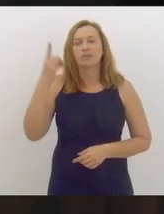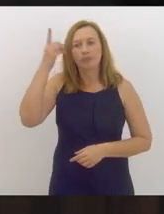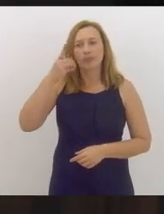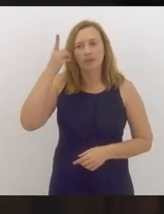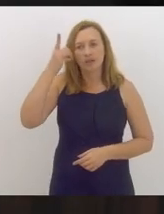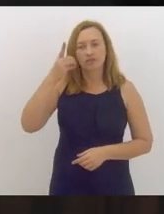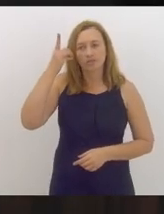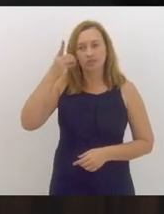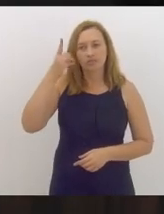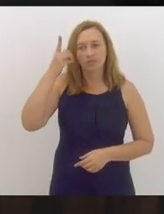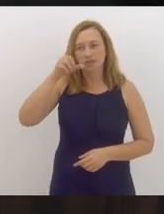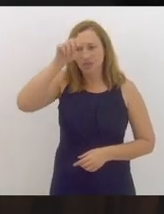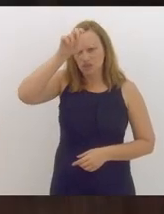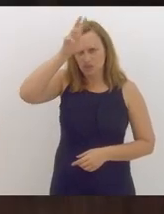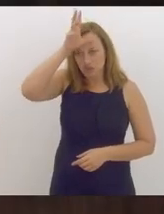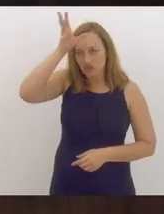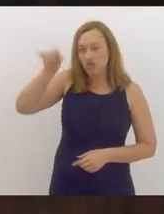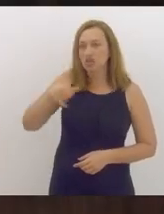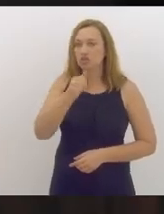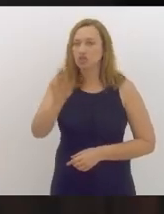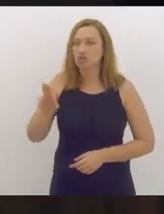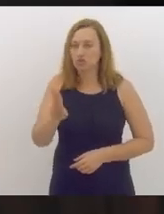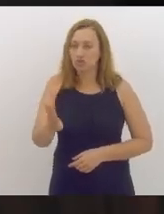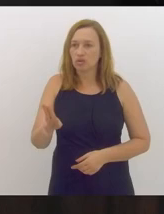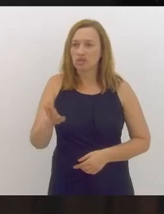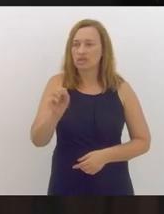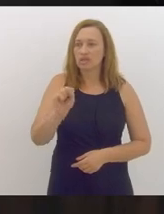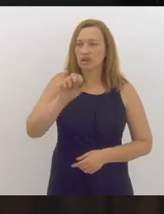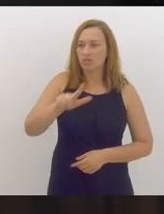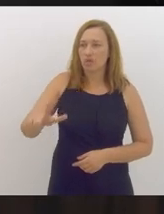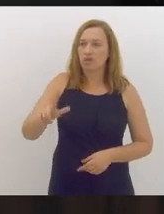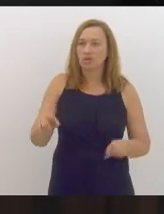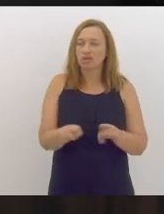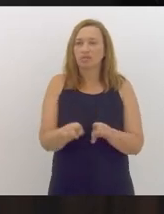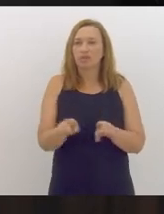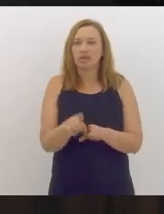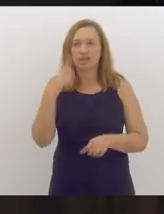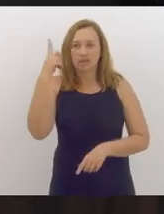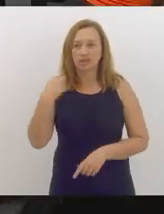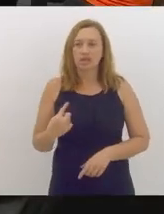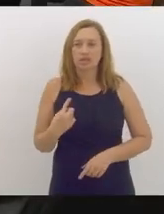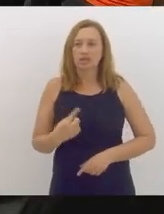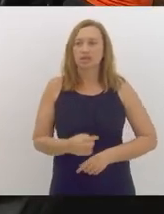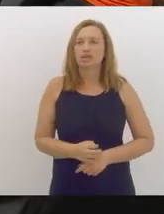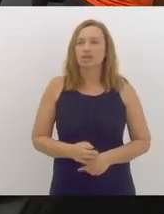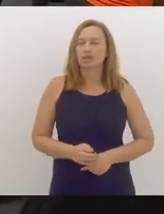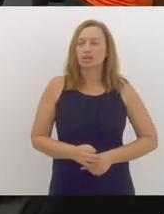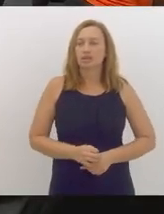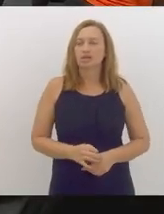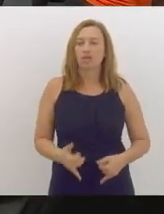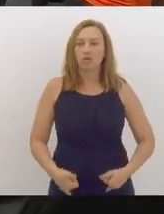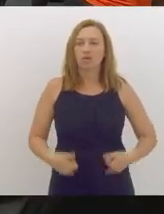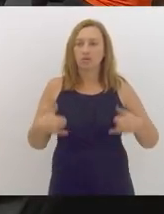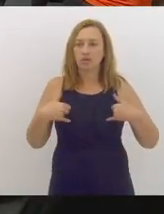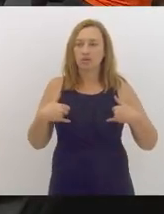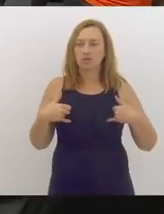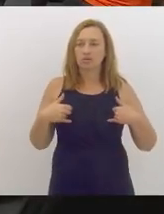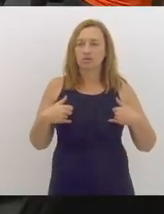enfermeira, perdão, deputada Tia Ju. Deputado Samuel e deputada Dani. Dani Monteiro, por favor, com muitas honras ao